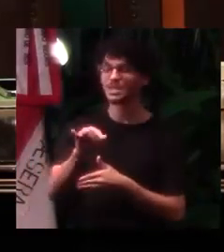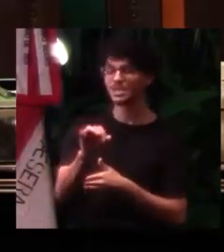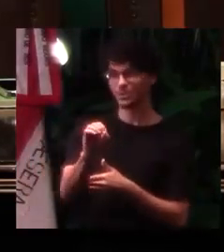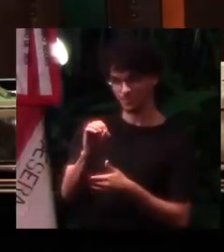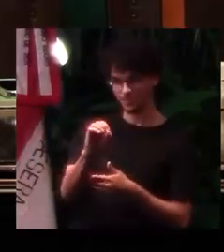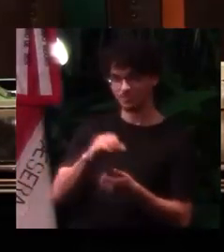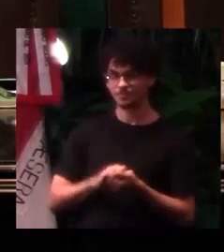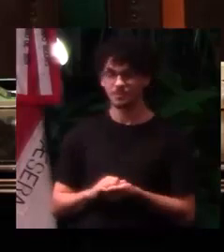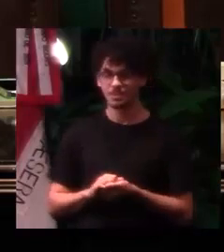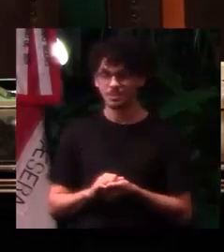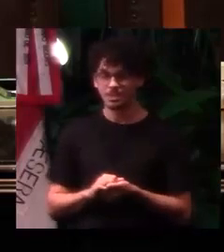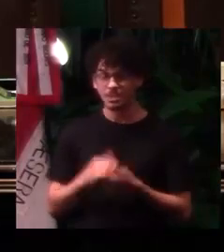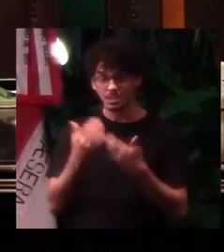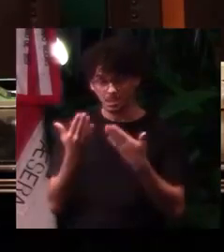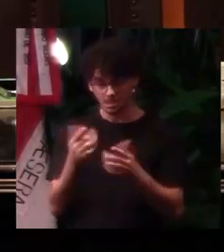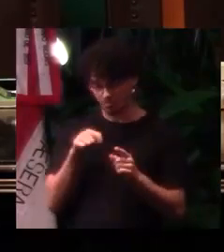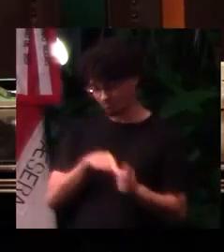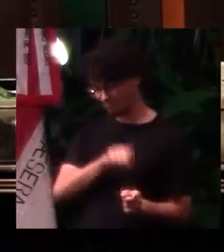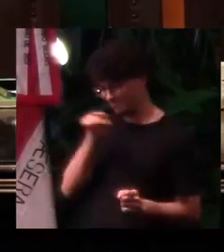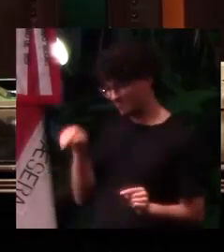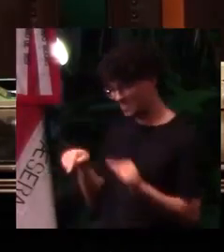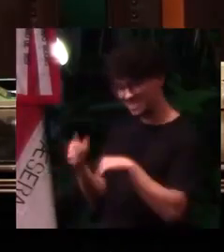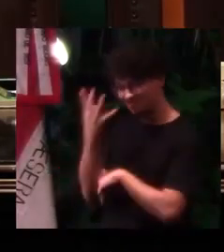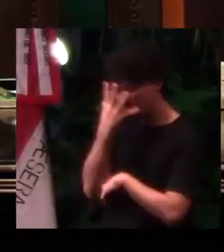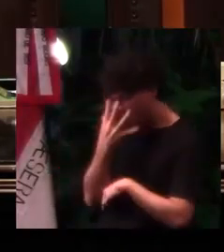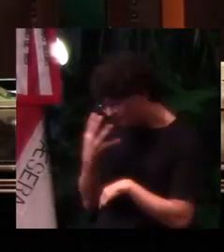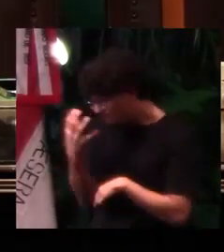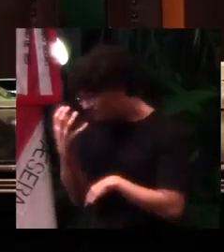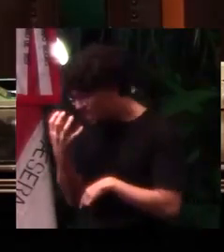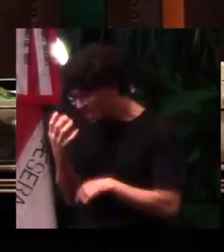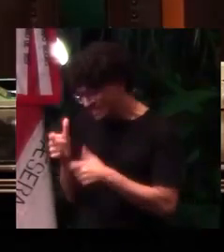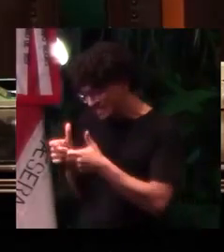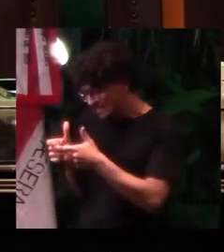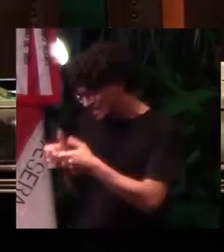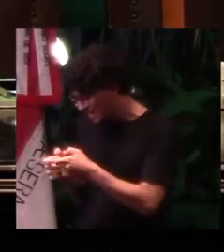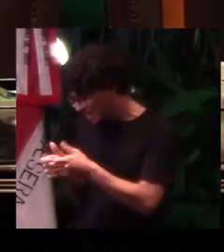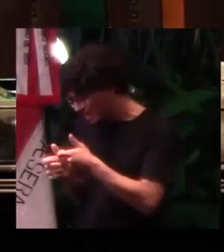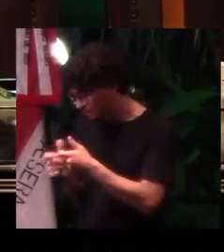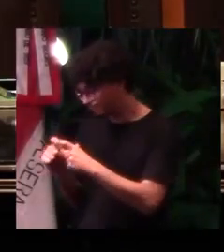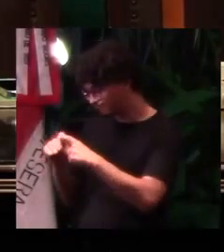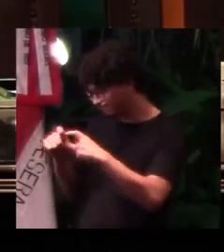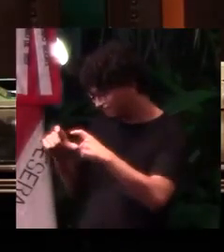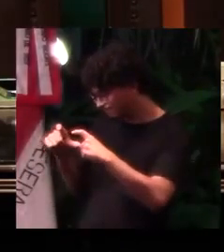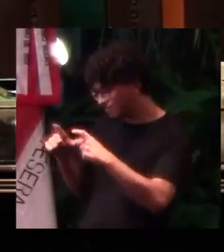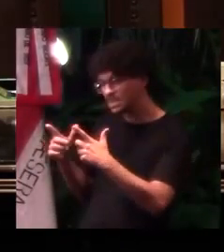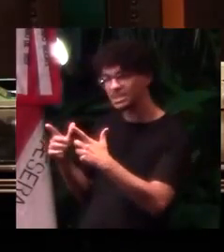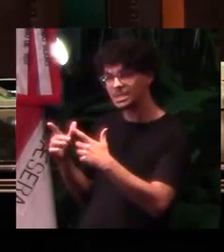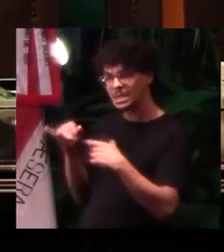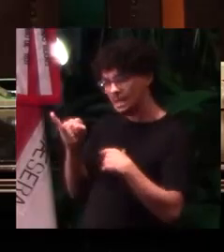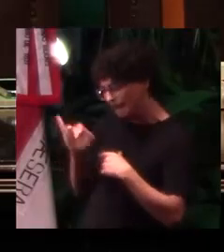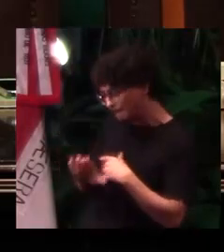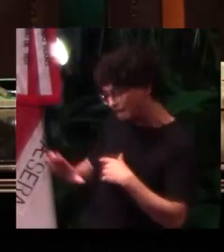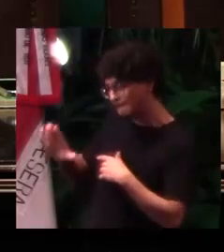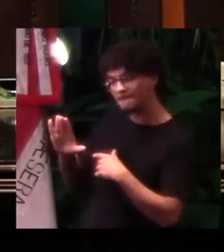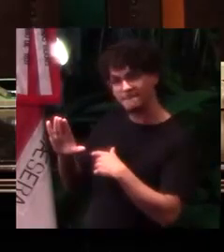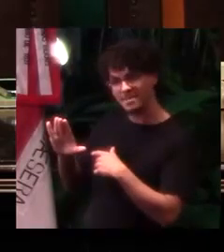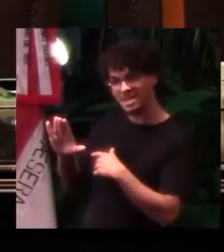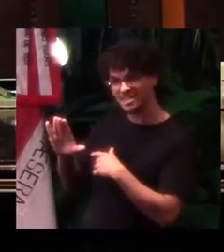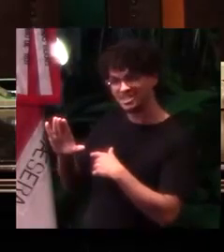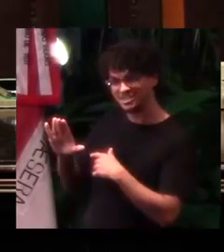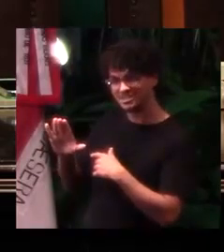esse fascínio diante da tela, não é? Diante de imagens prêt-à-porter,